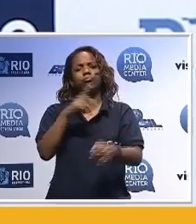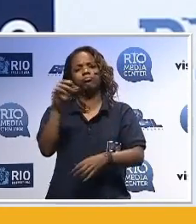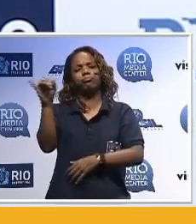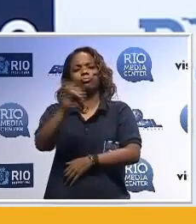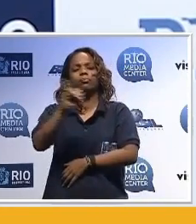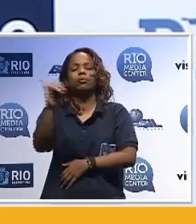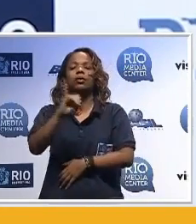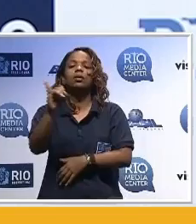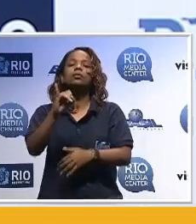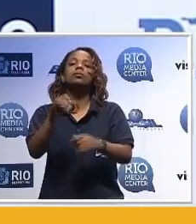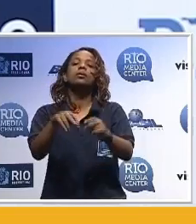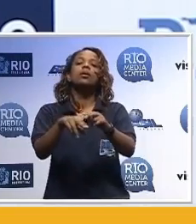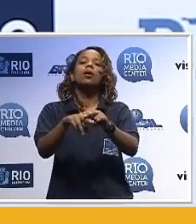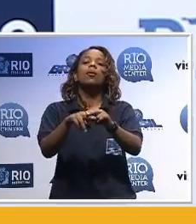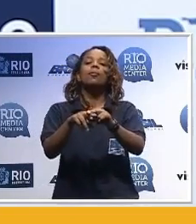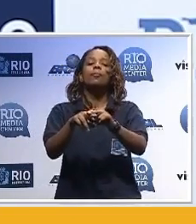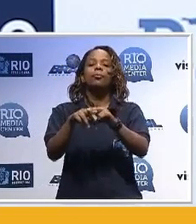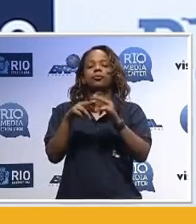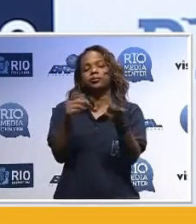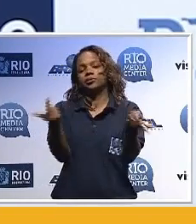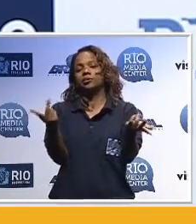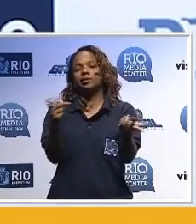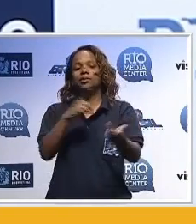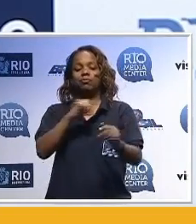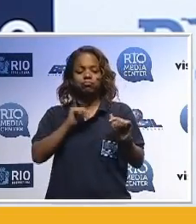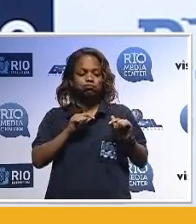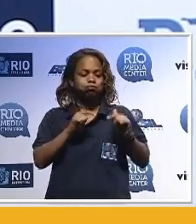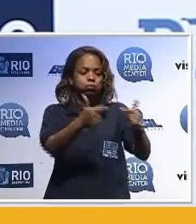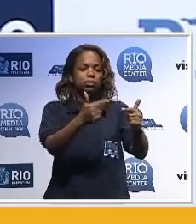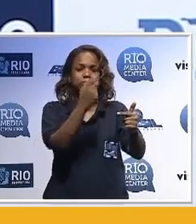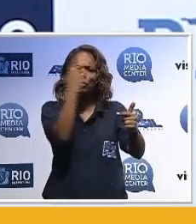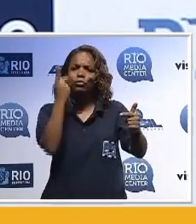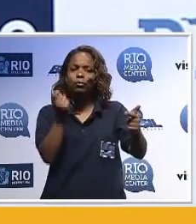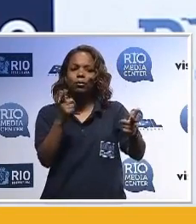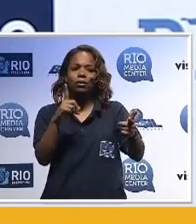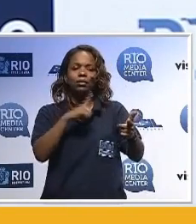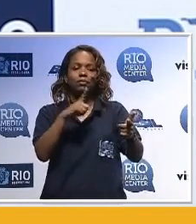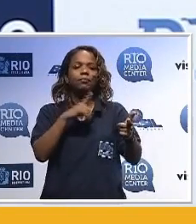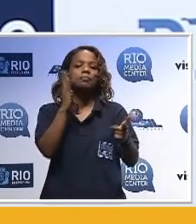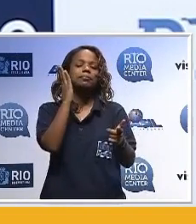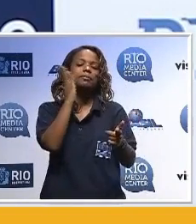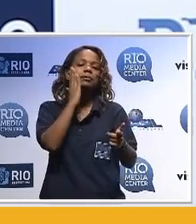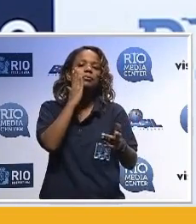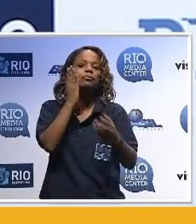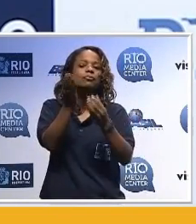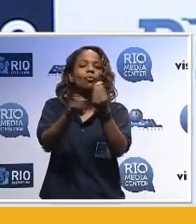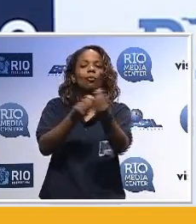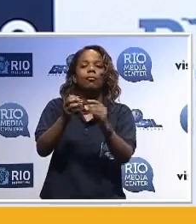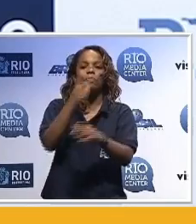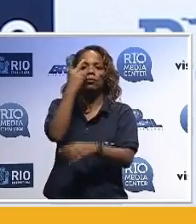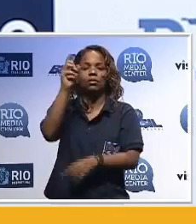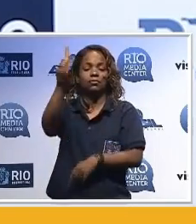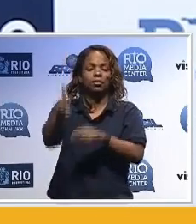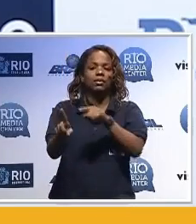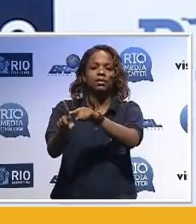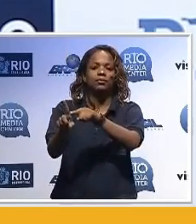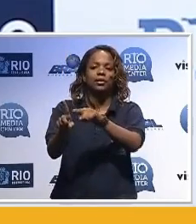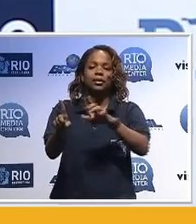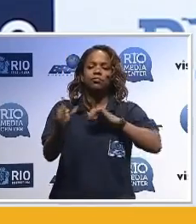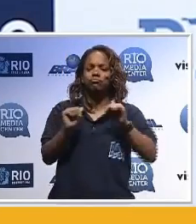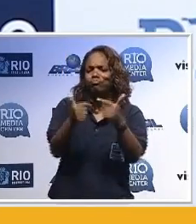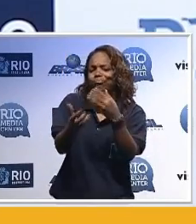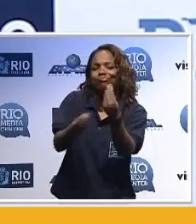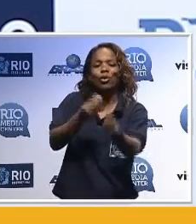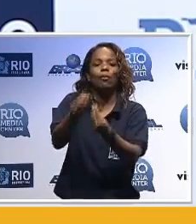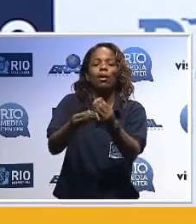verdade, muda a atitude das pessoas em relação a essas pessoas com deficiência, o atendimento. Muitas vezes